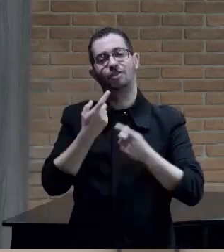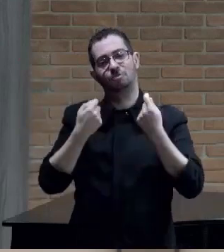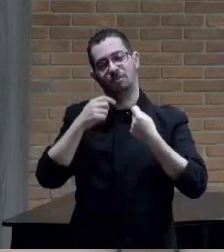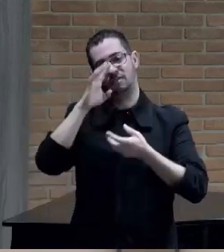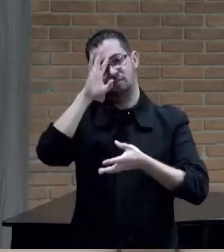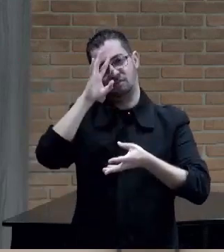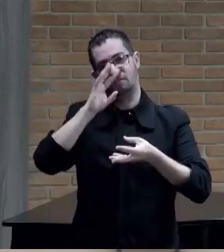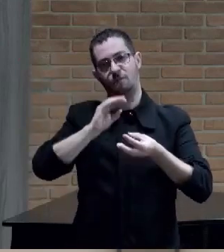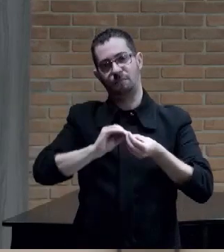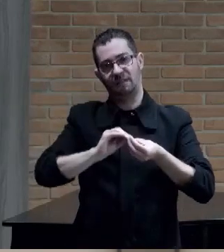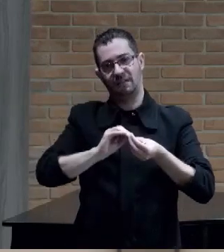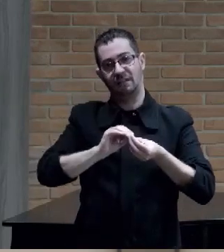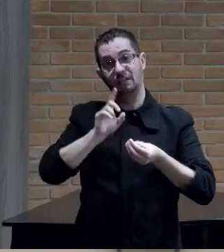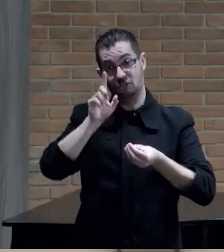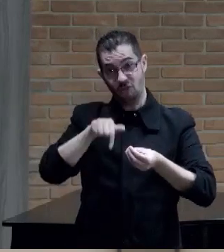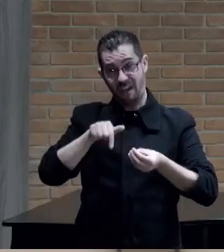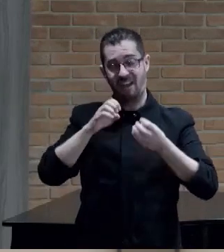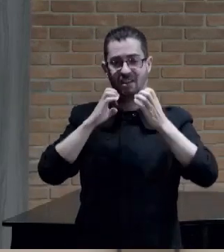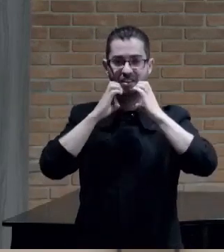compreender. Isso é Evangelho.